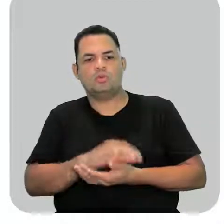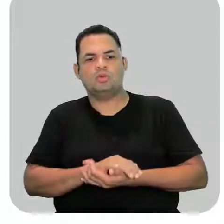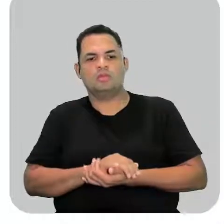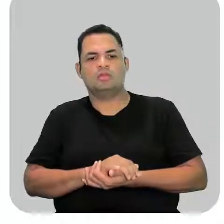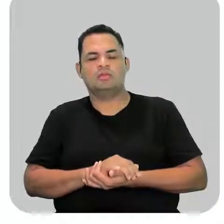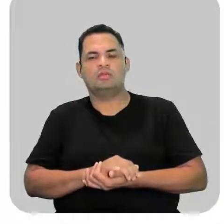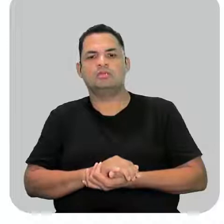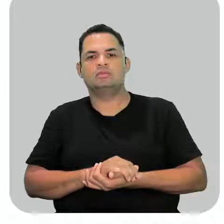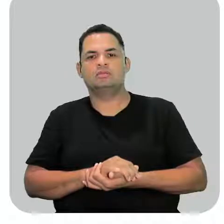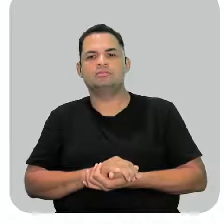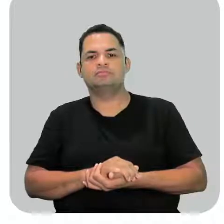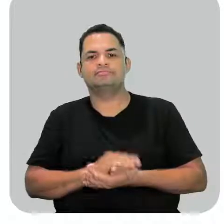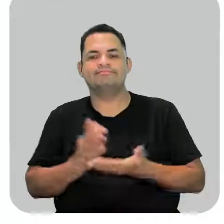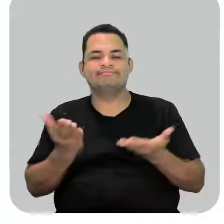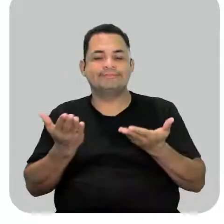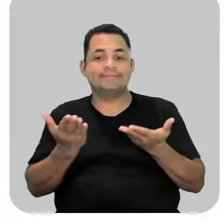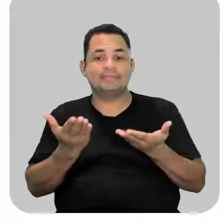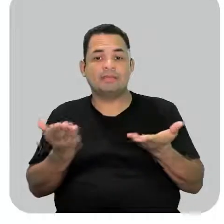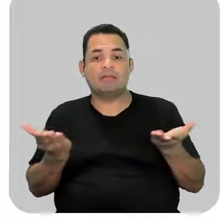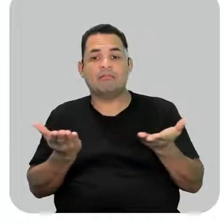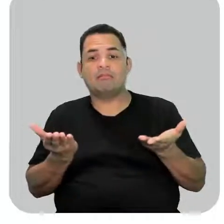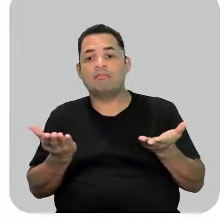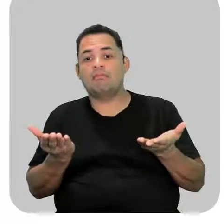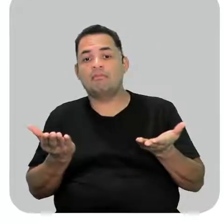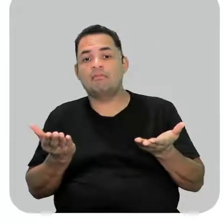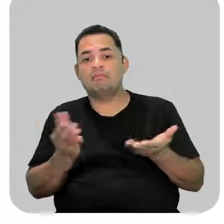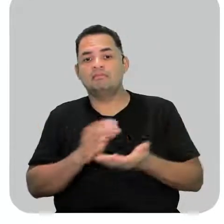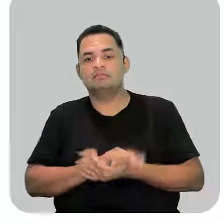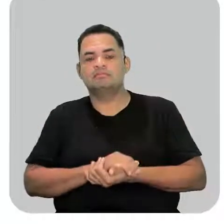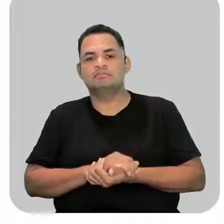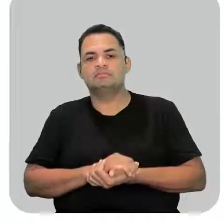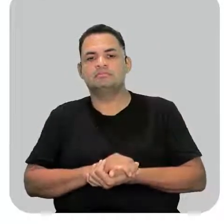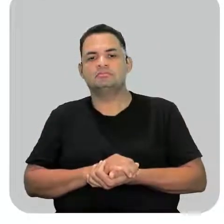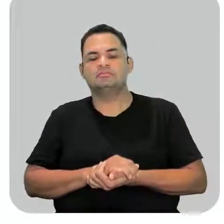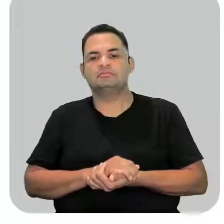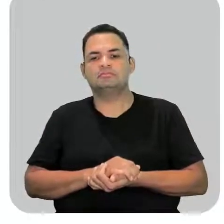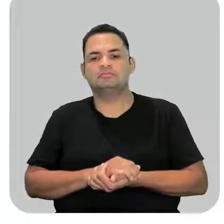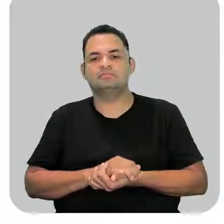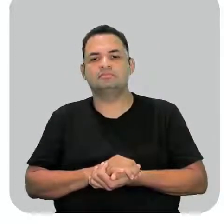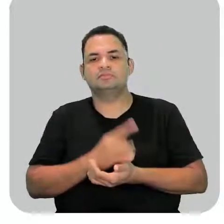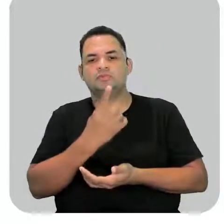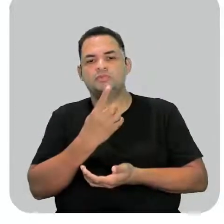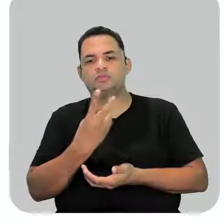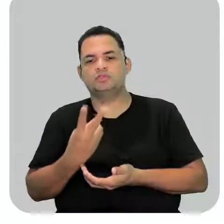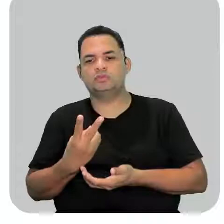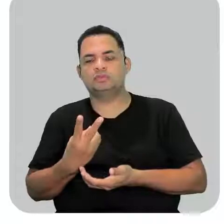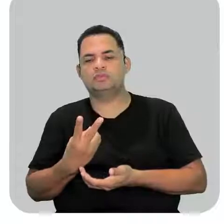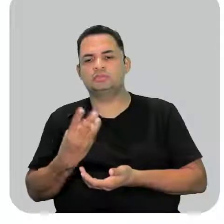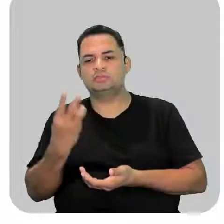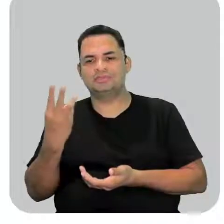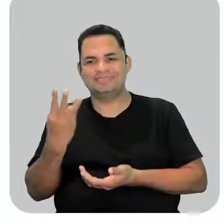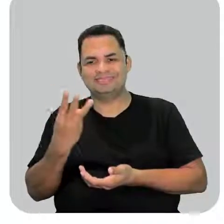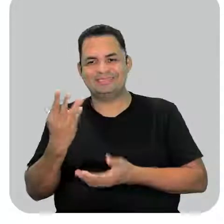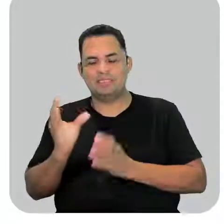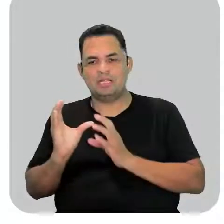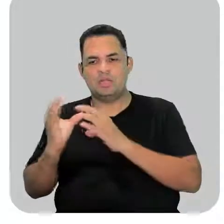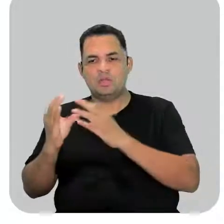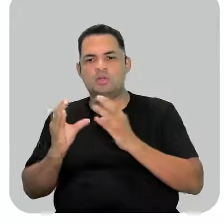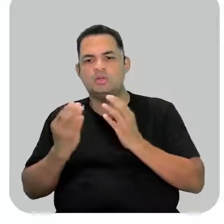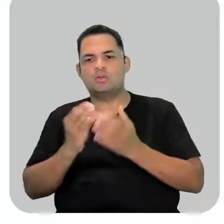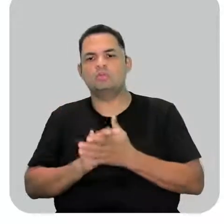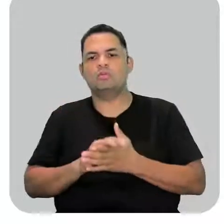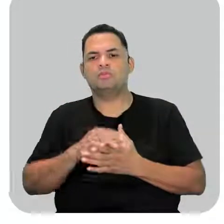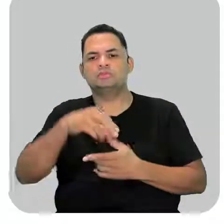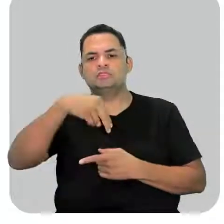Professora, e agora? Eu tenho aqui 1, 2, 3 grupos